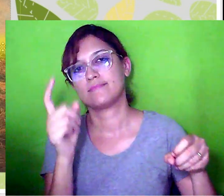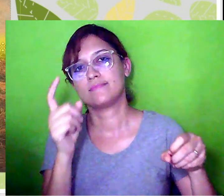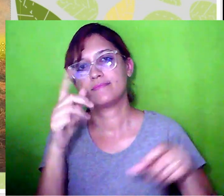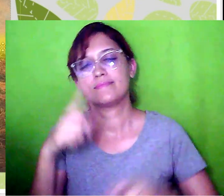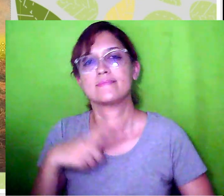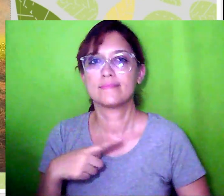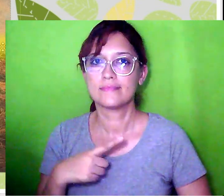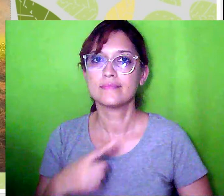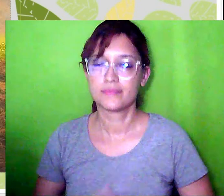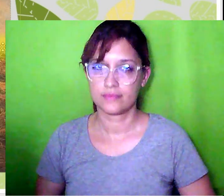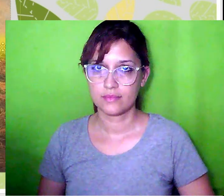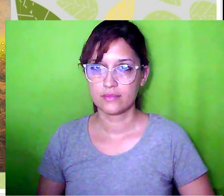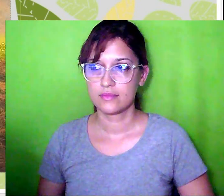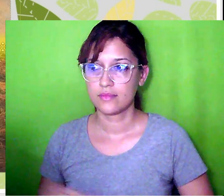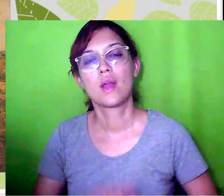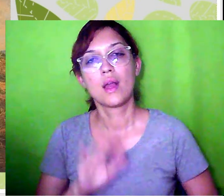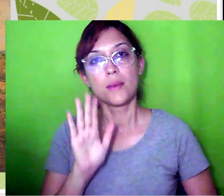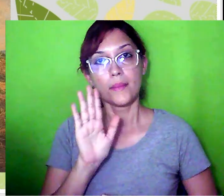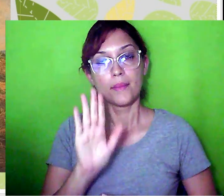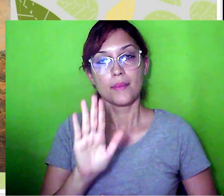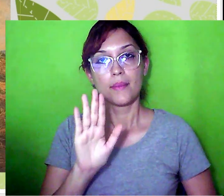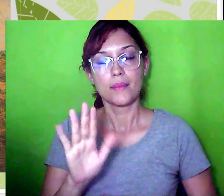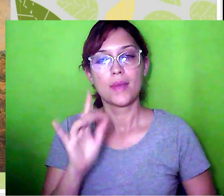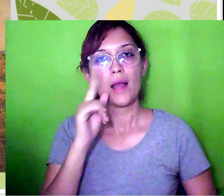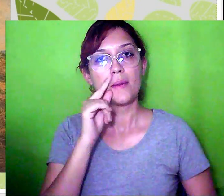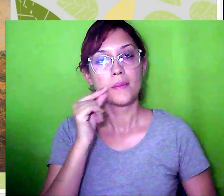anunciou a independência.